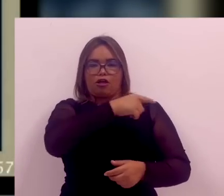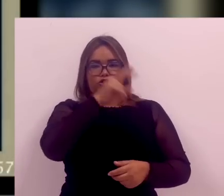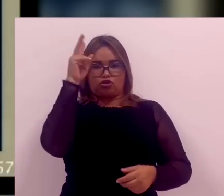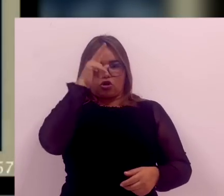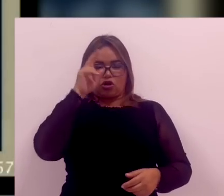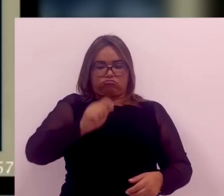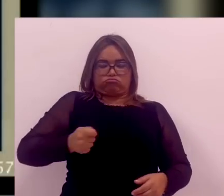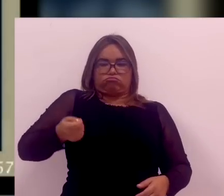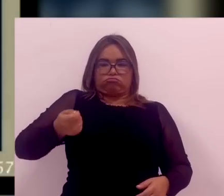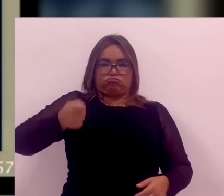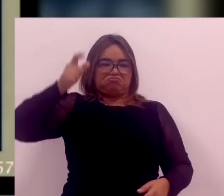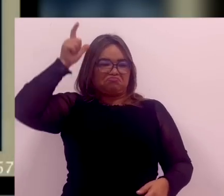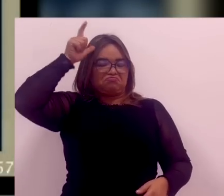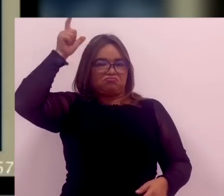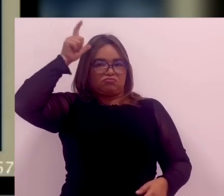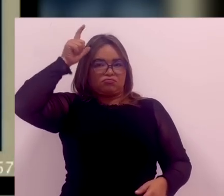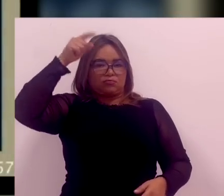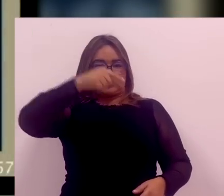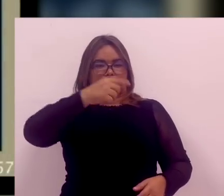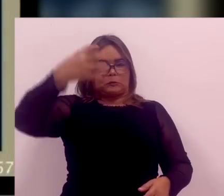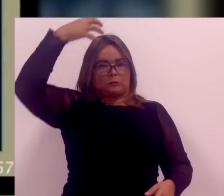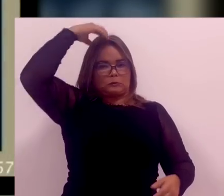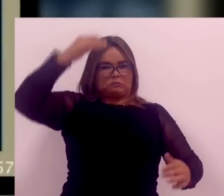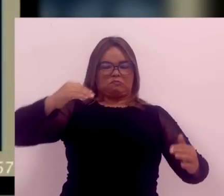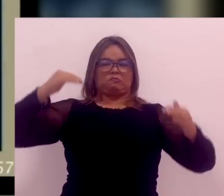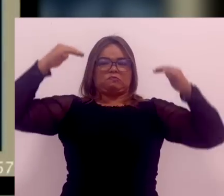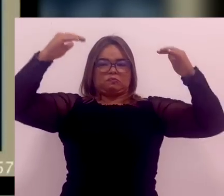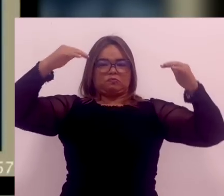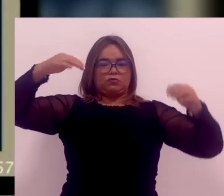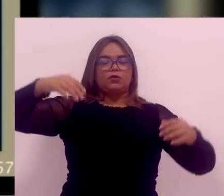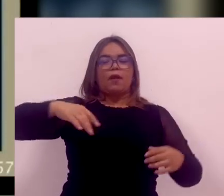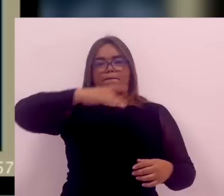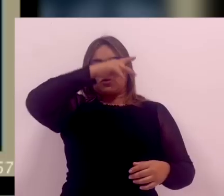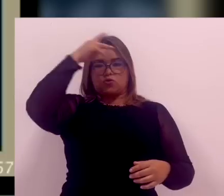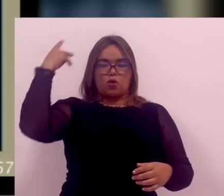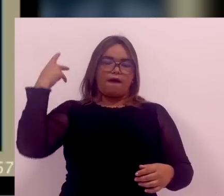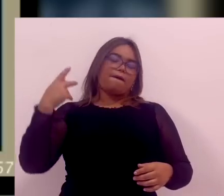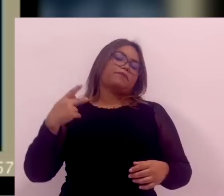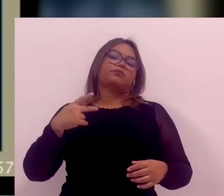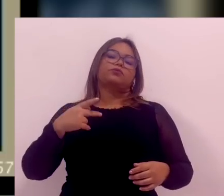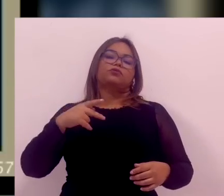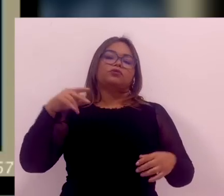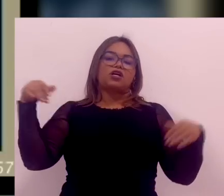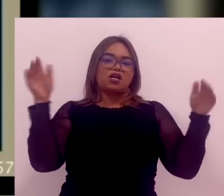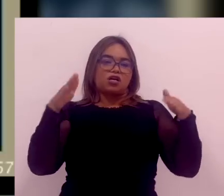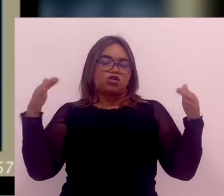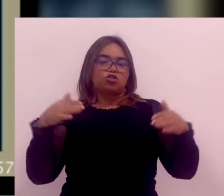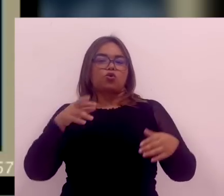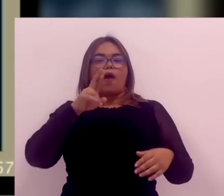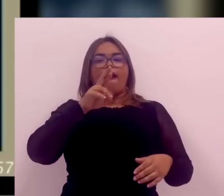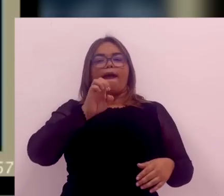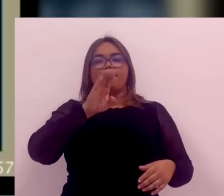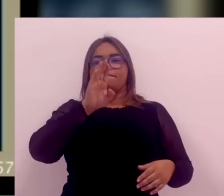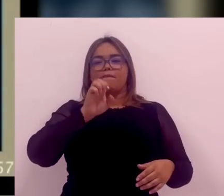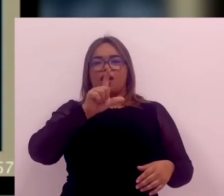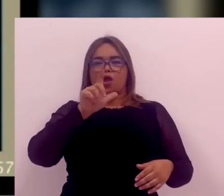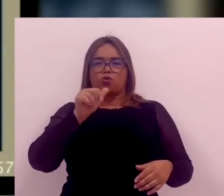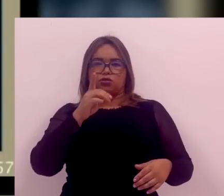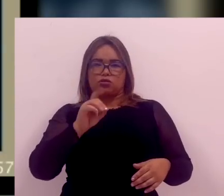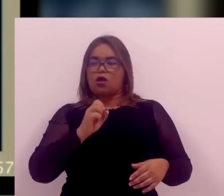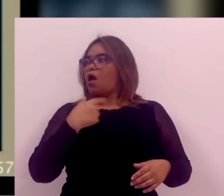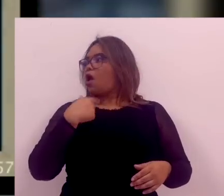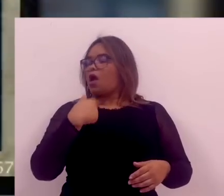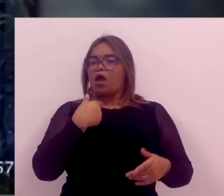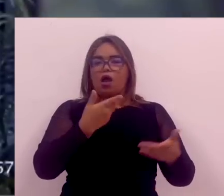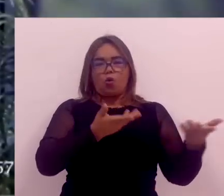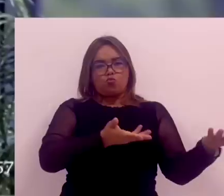uma invocação dirigida ao Imperador Lúcifer. Imperador Lúcifer, mestre e príncipe dos espíritos rebeldes, eu te